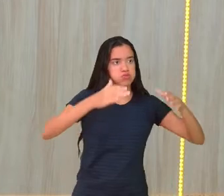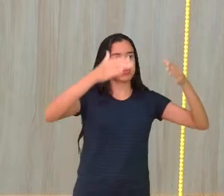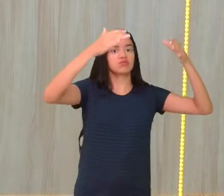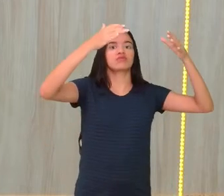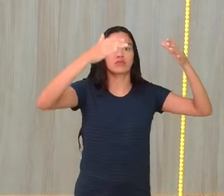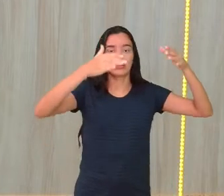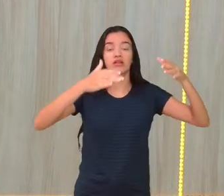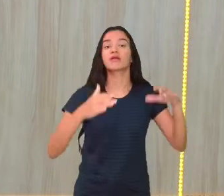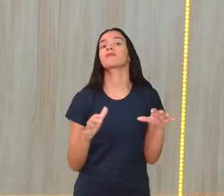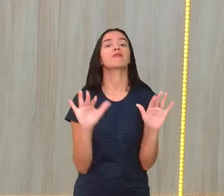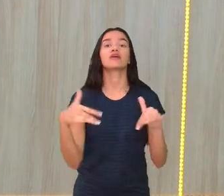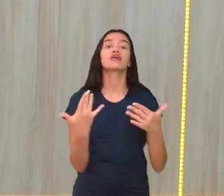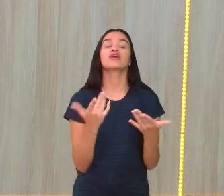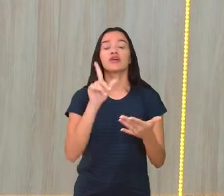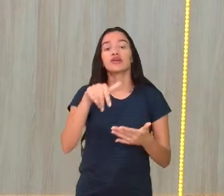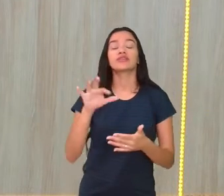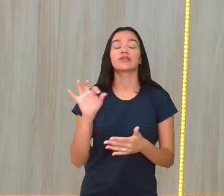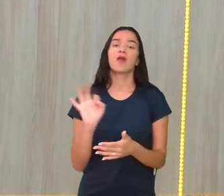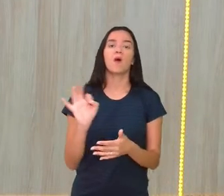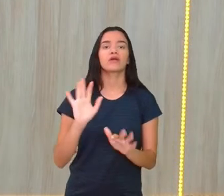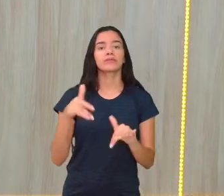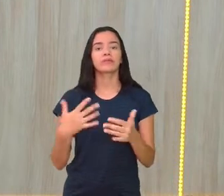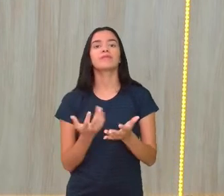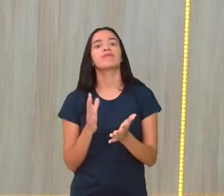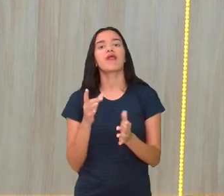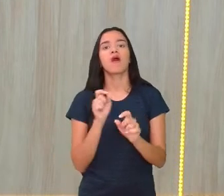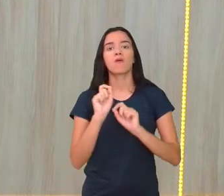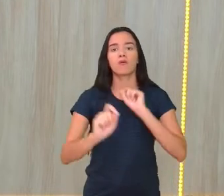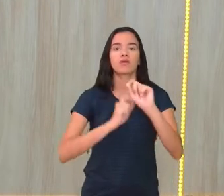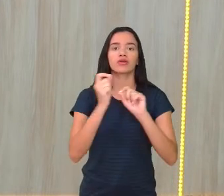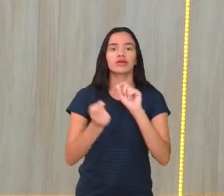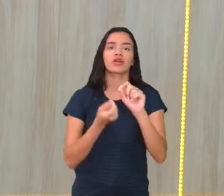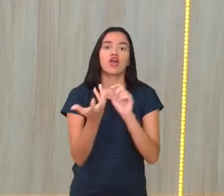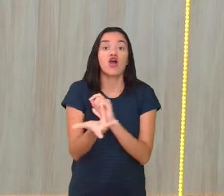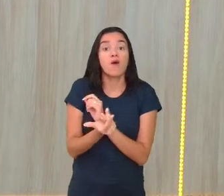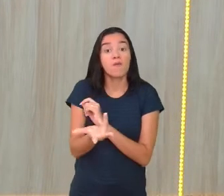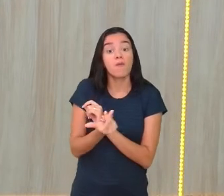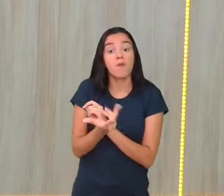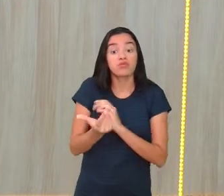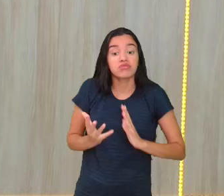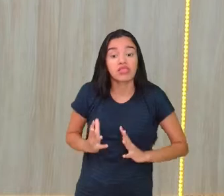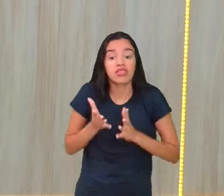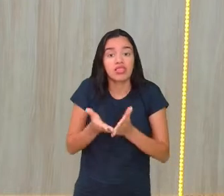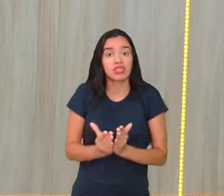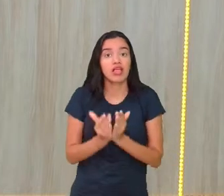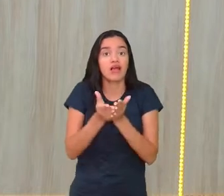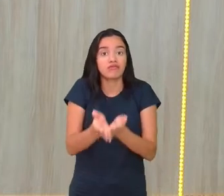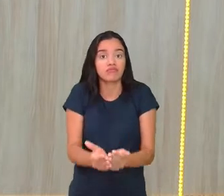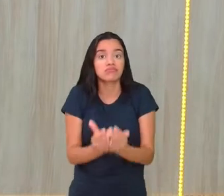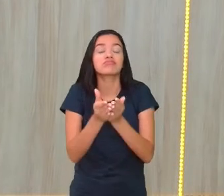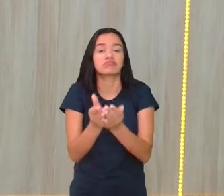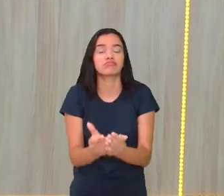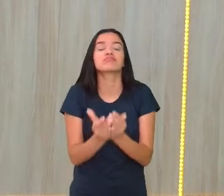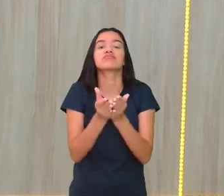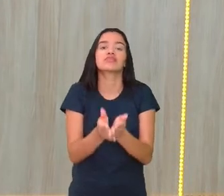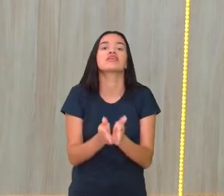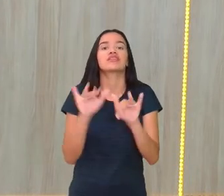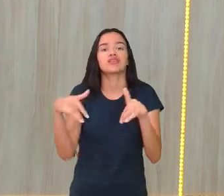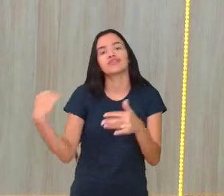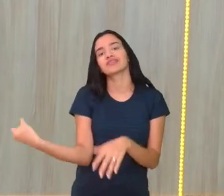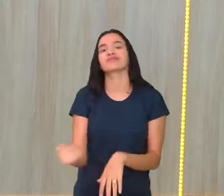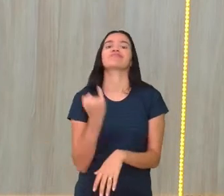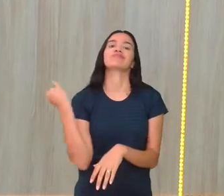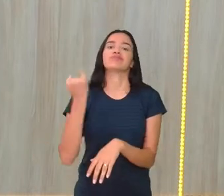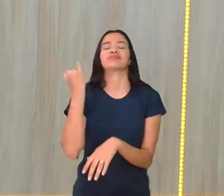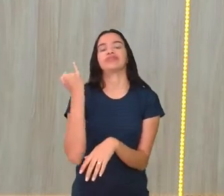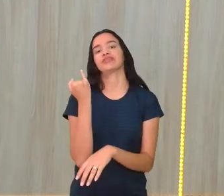eram ótimas para fabricação de navios. E isso vai ser muito